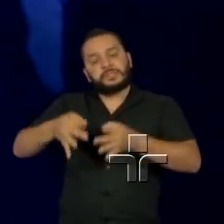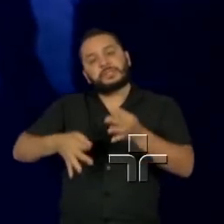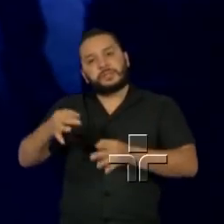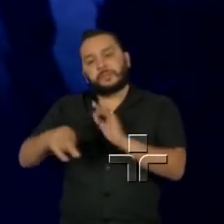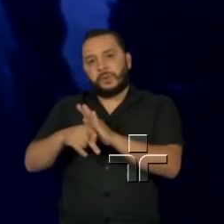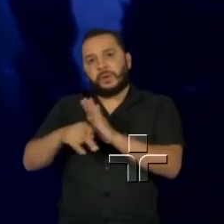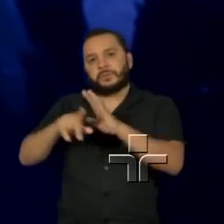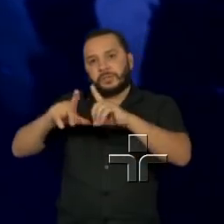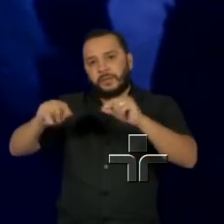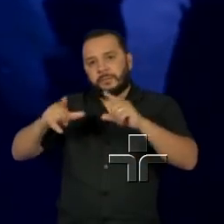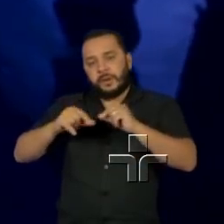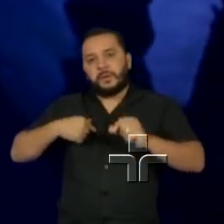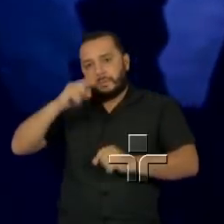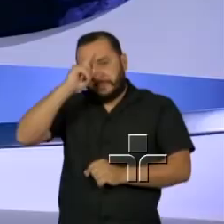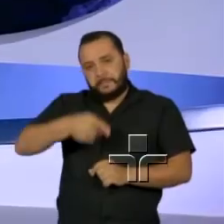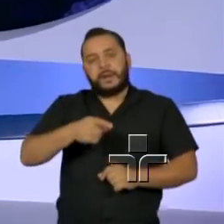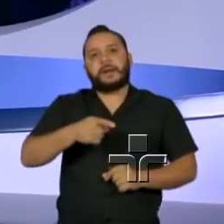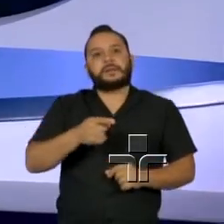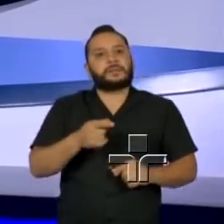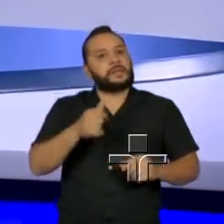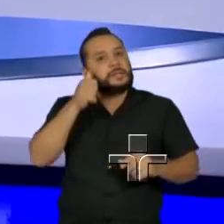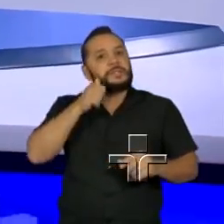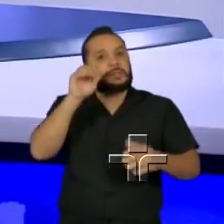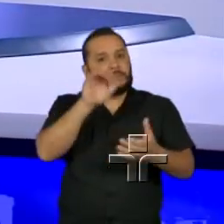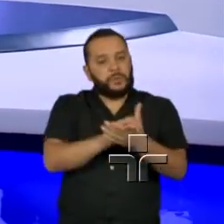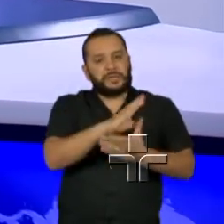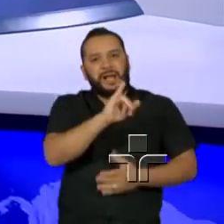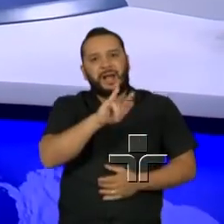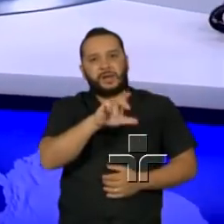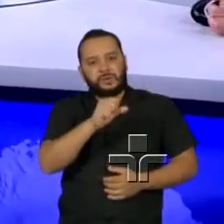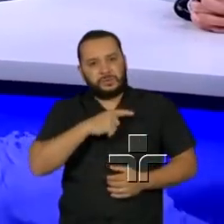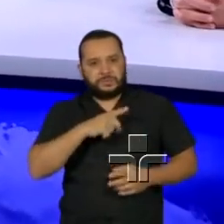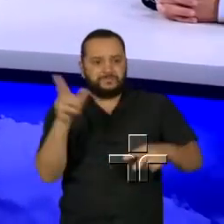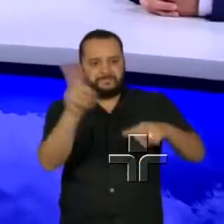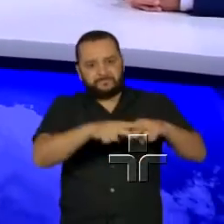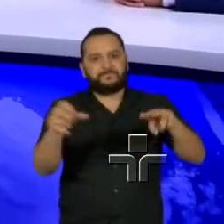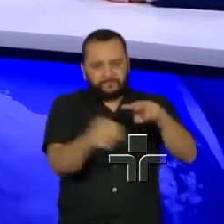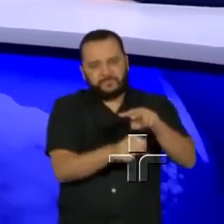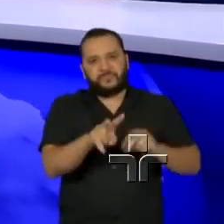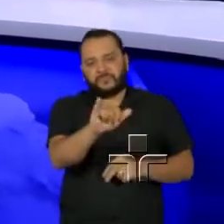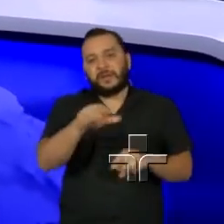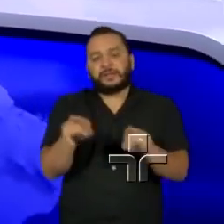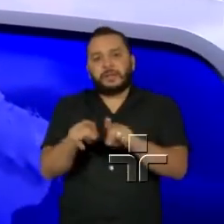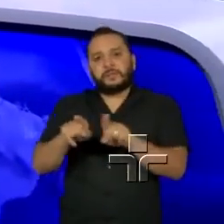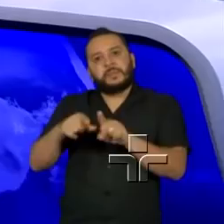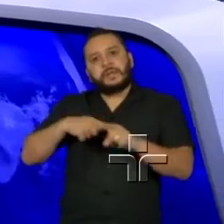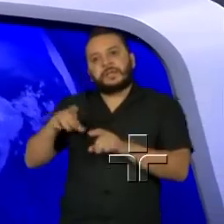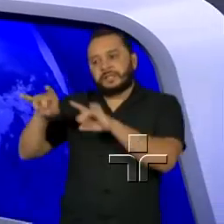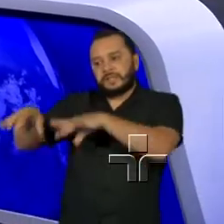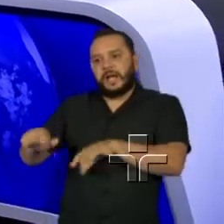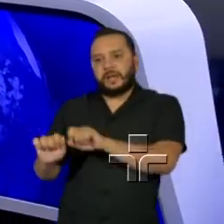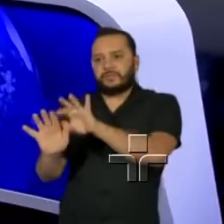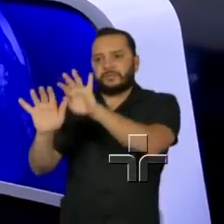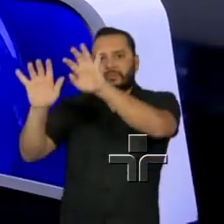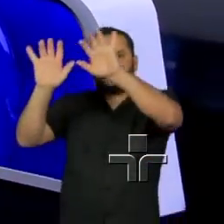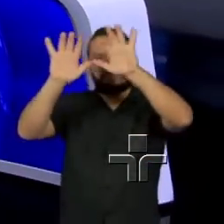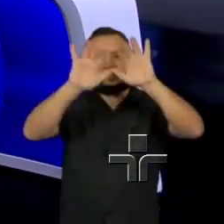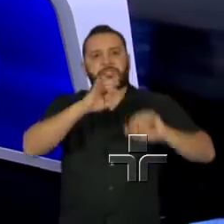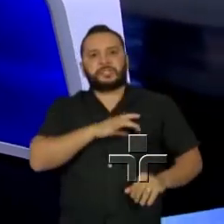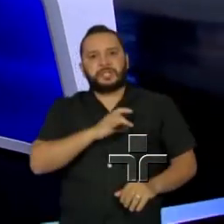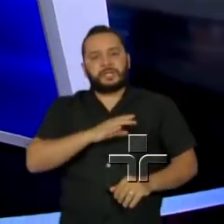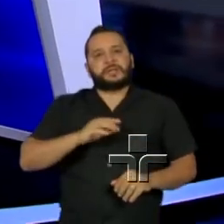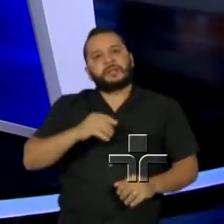prisão contra a mulher de Carlos Ghosn. E ainda, fumaça de incêndio na Austrália chega ao Chile, Argentina e Brasil. Nós voltamos